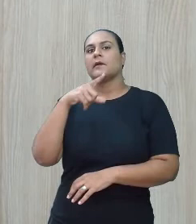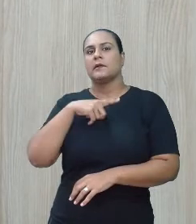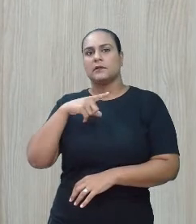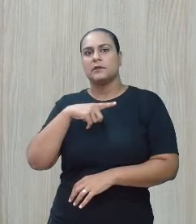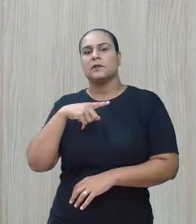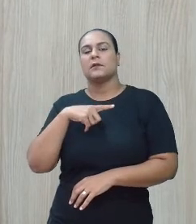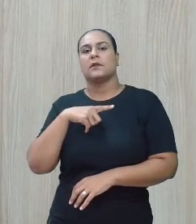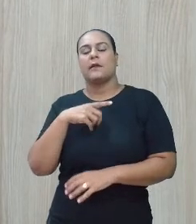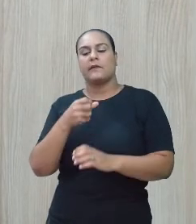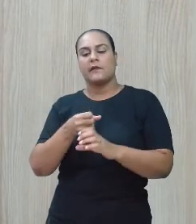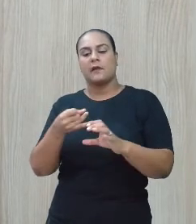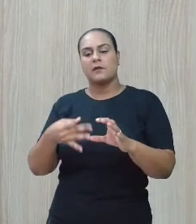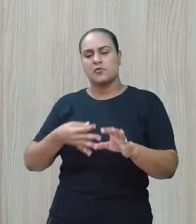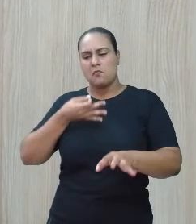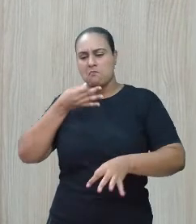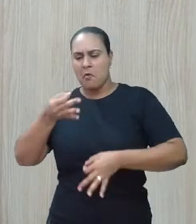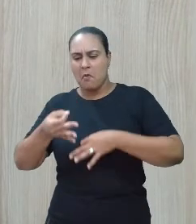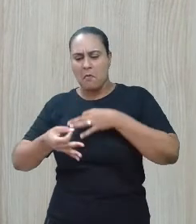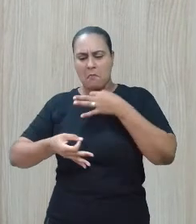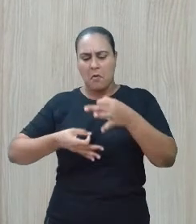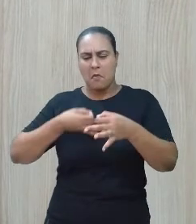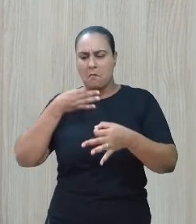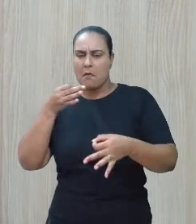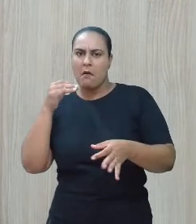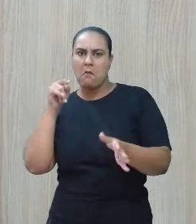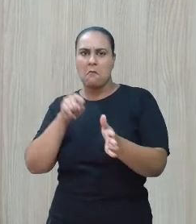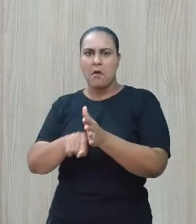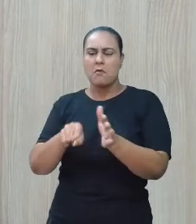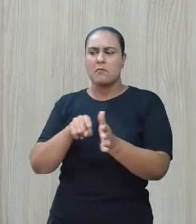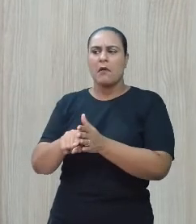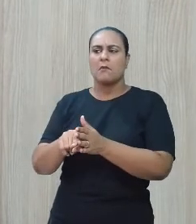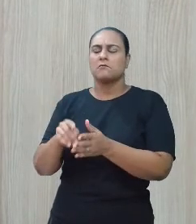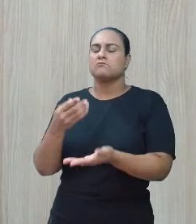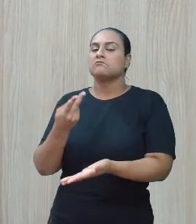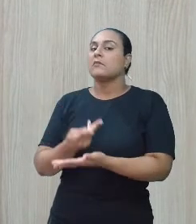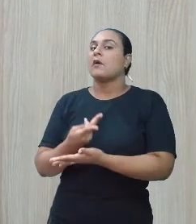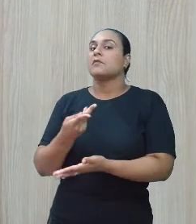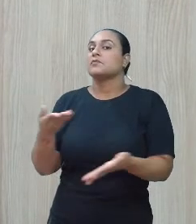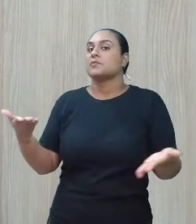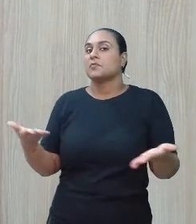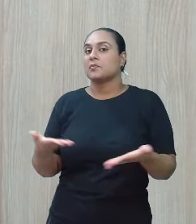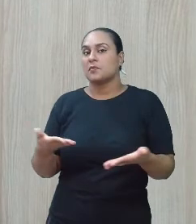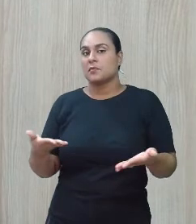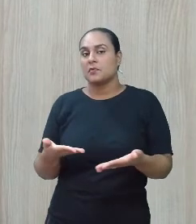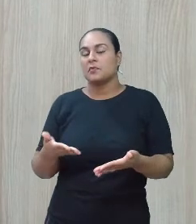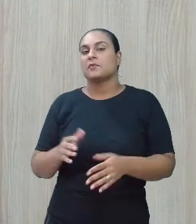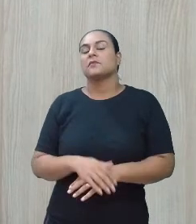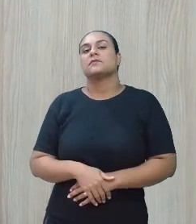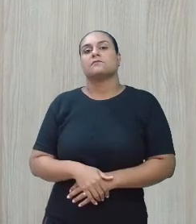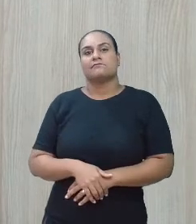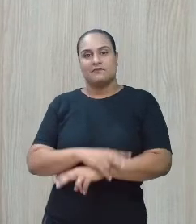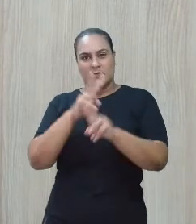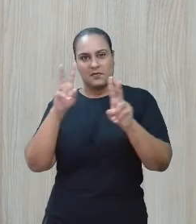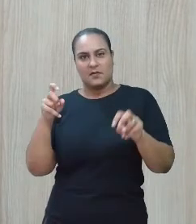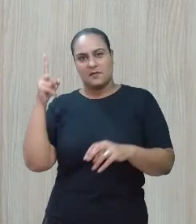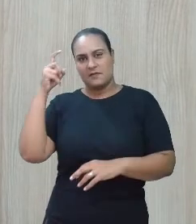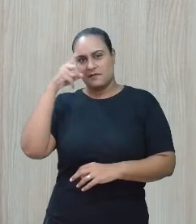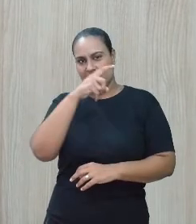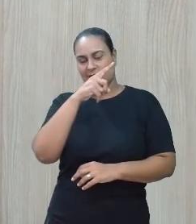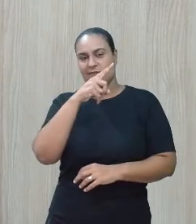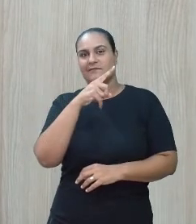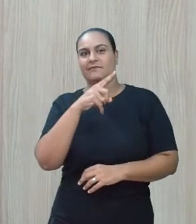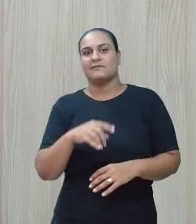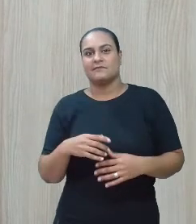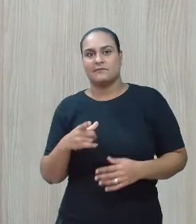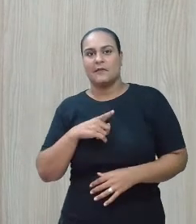mais crítico mesmo, que costuma questionar o que está acontecendo nos dias de hoje, assuntos complexos, temas sensíveis.